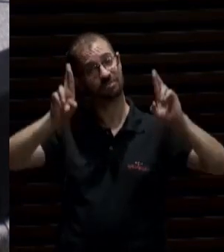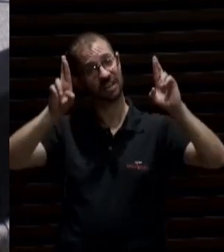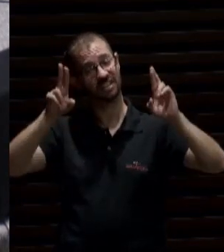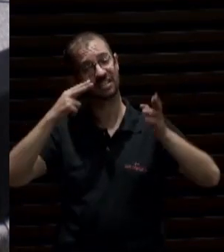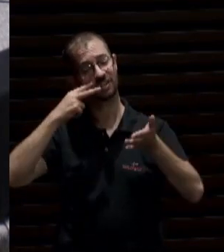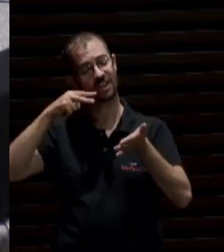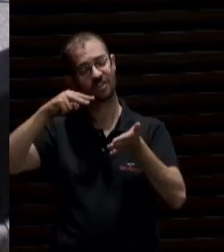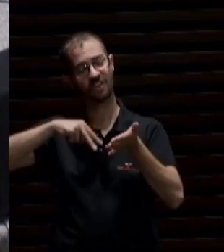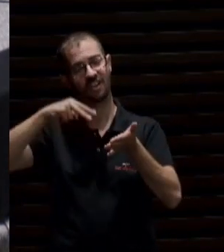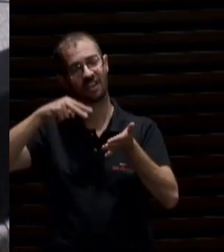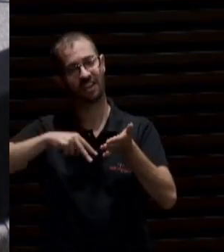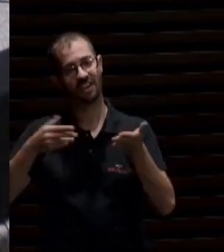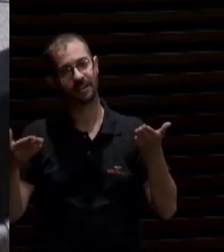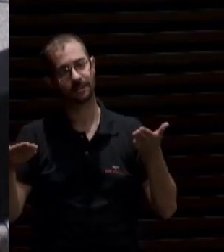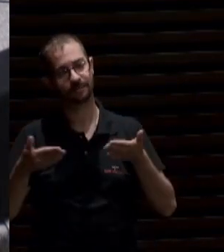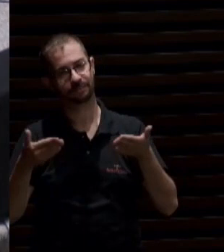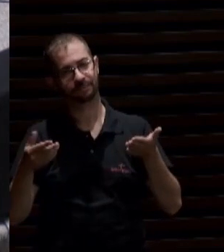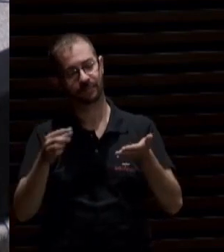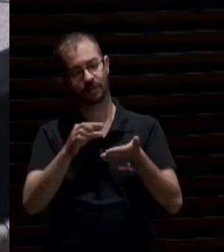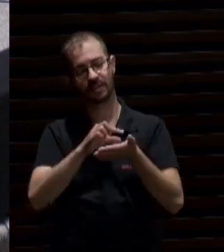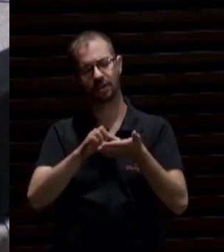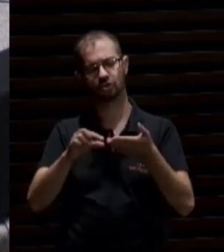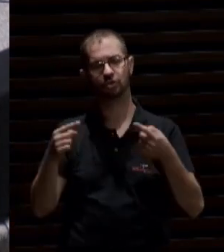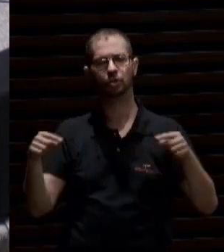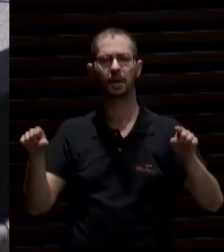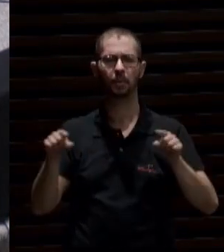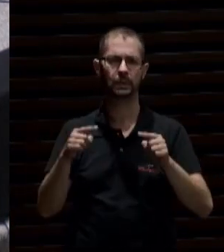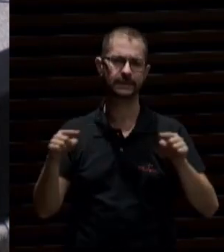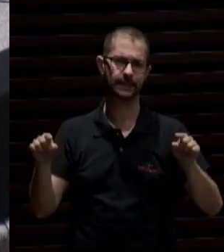você o trecho de uma música